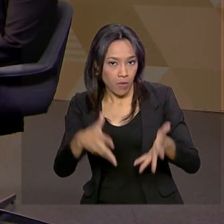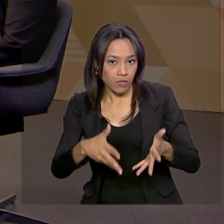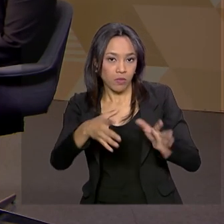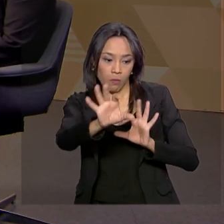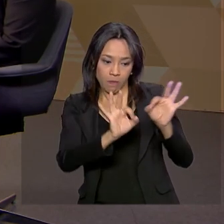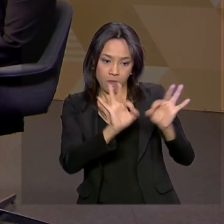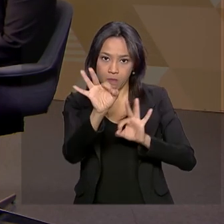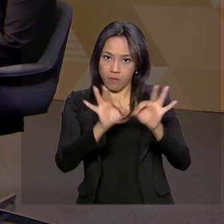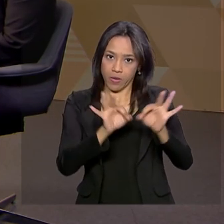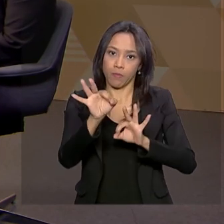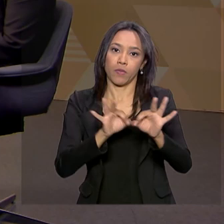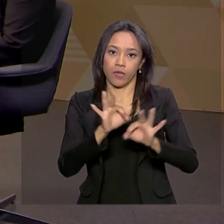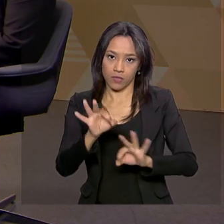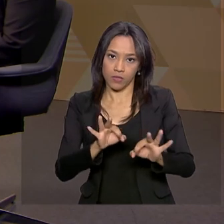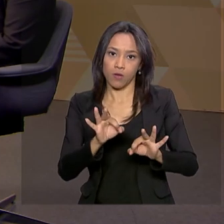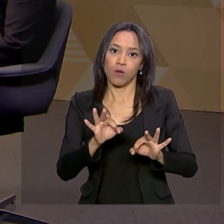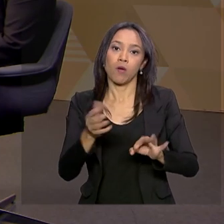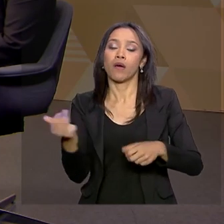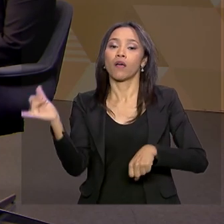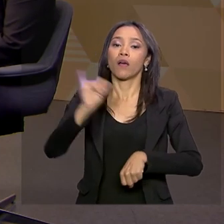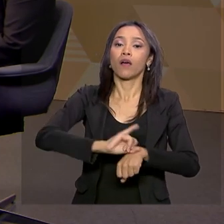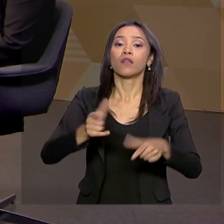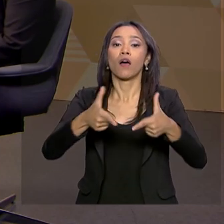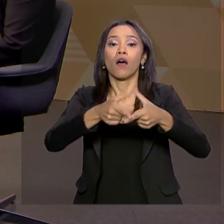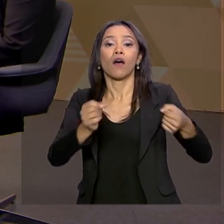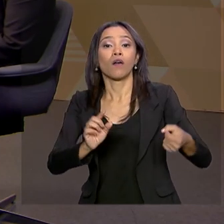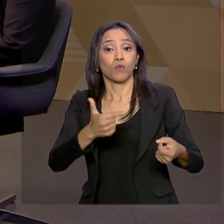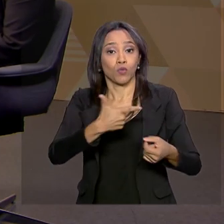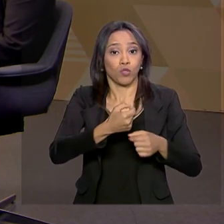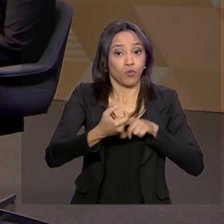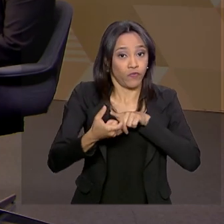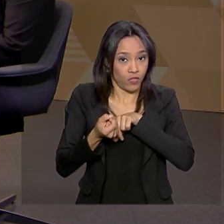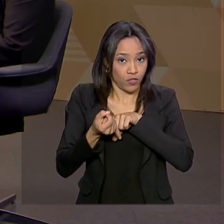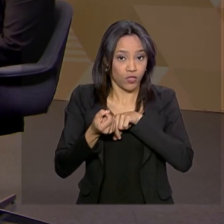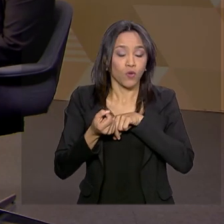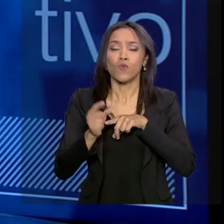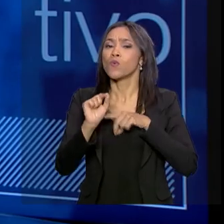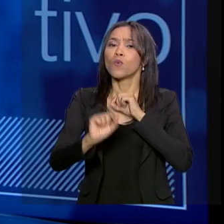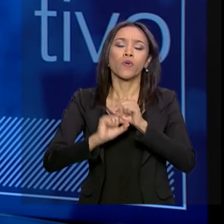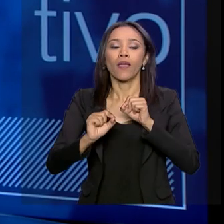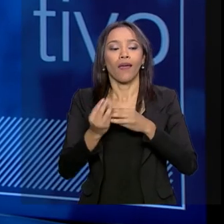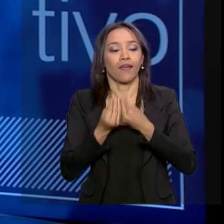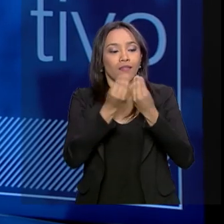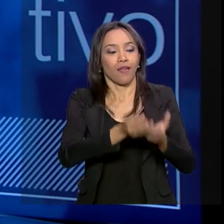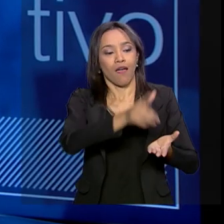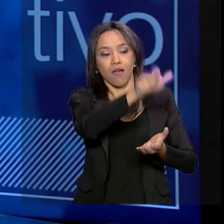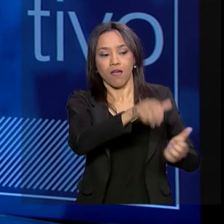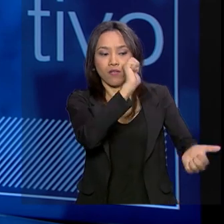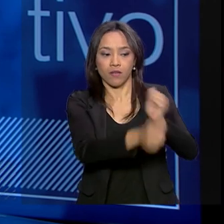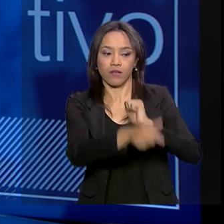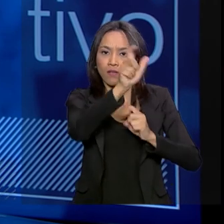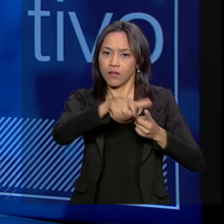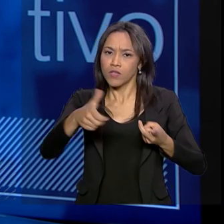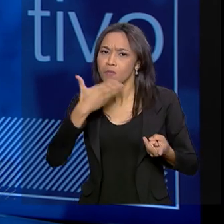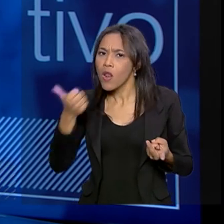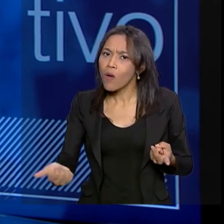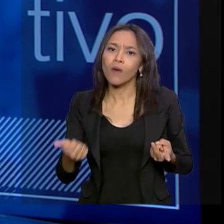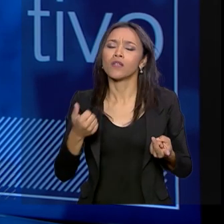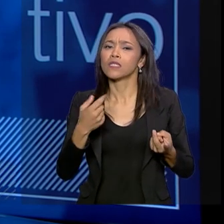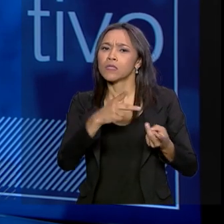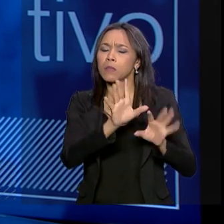preparação para Tóquio 2020 é exatamente a proporcionar aos atletas melhores condições de